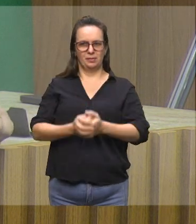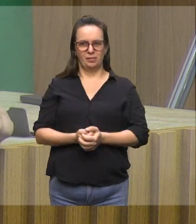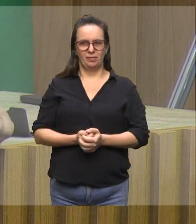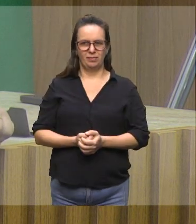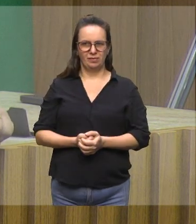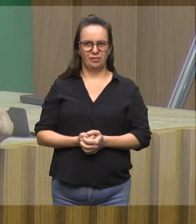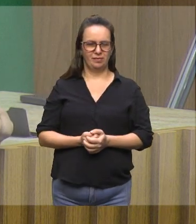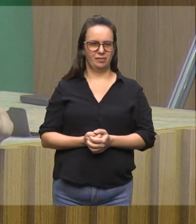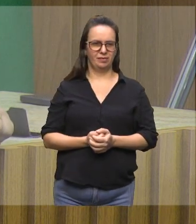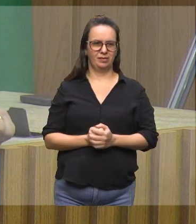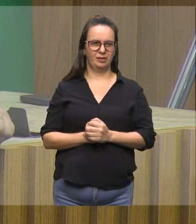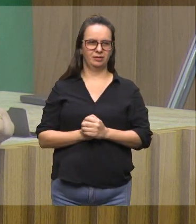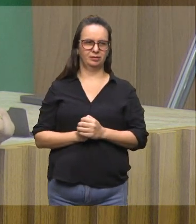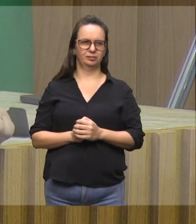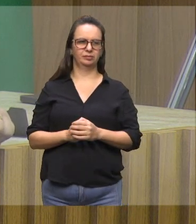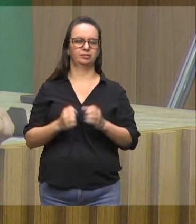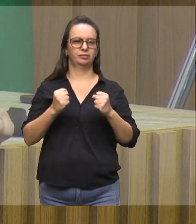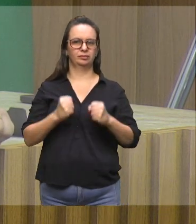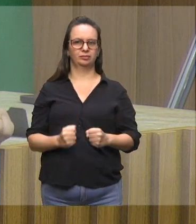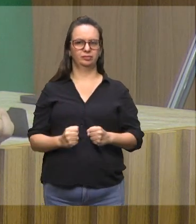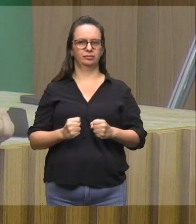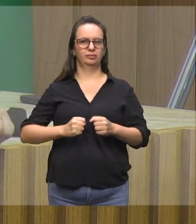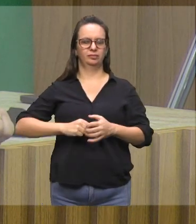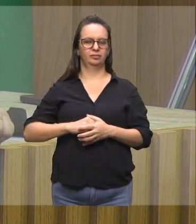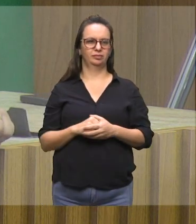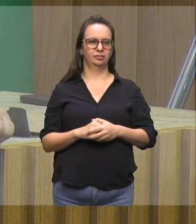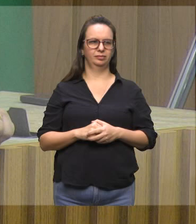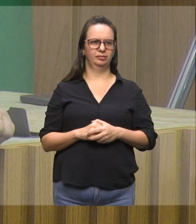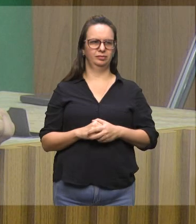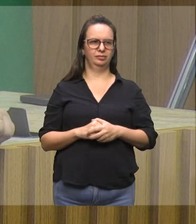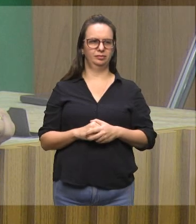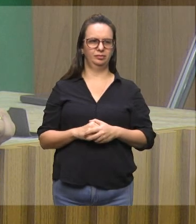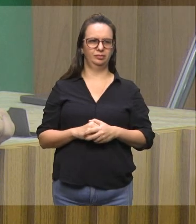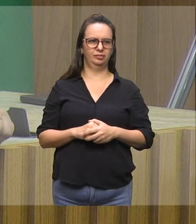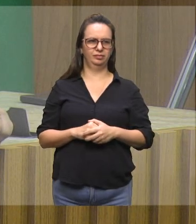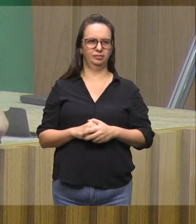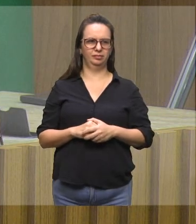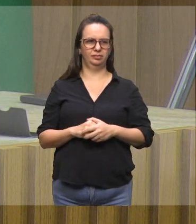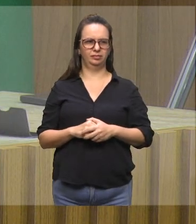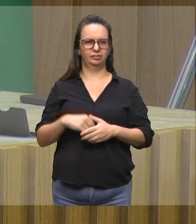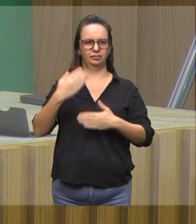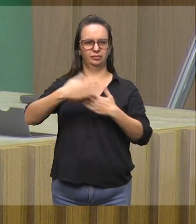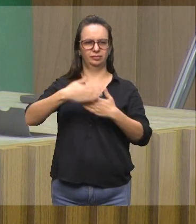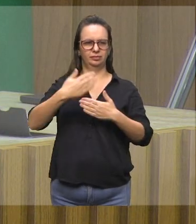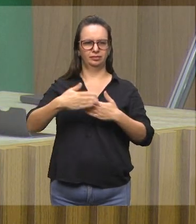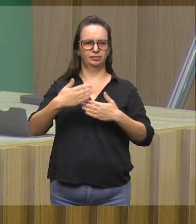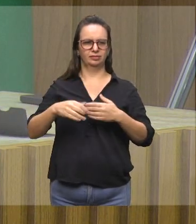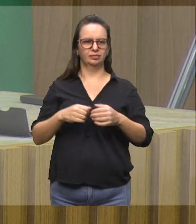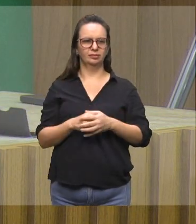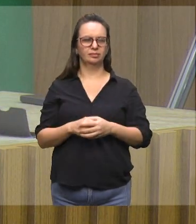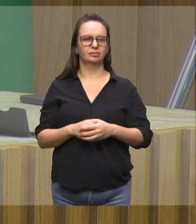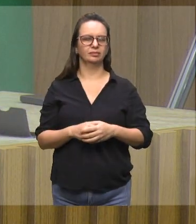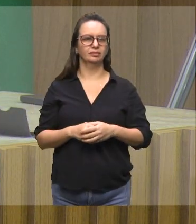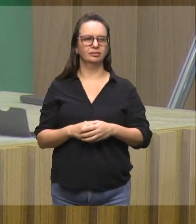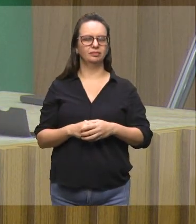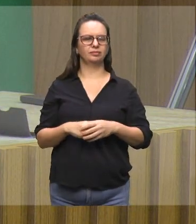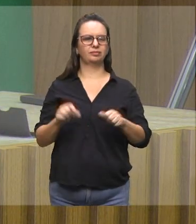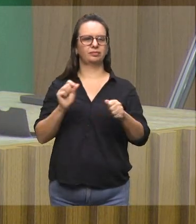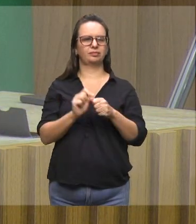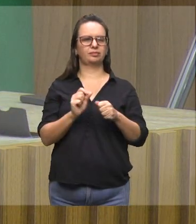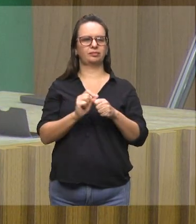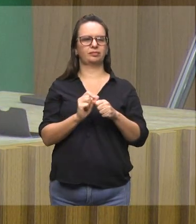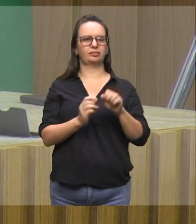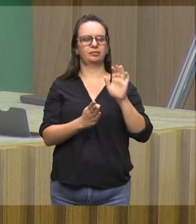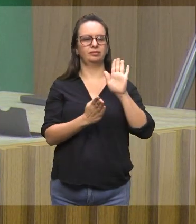saída para o diálogo institucional com o Poder Executivo, não é? E diante disso, nós somos favoráveis à proposta, à